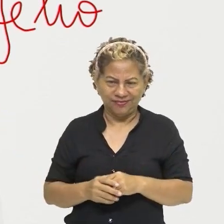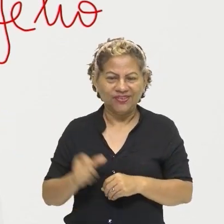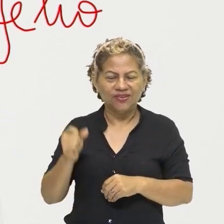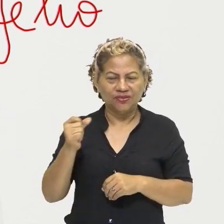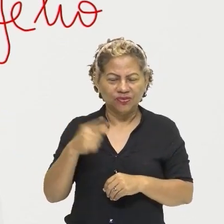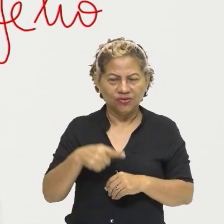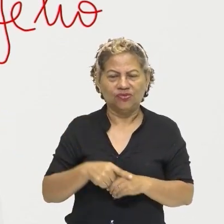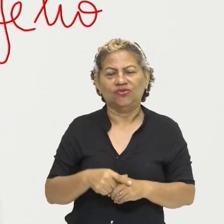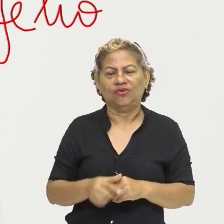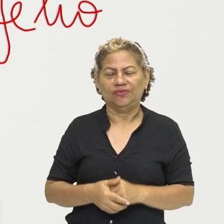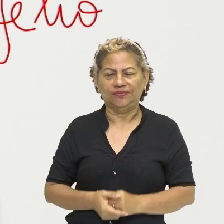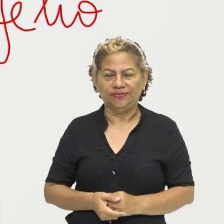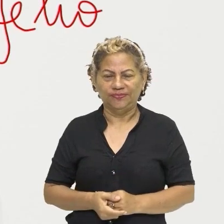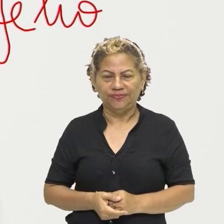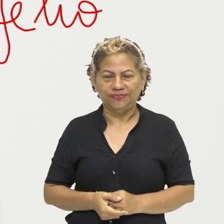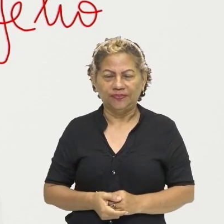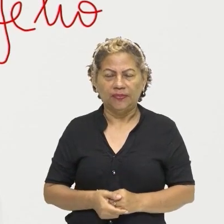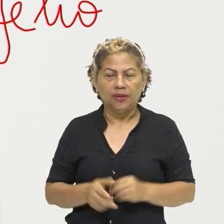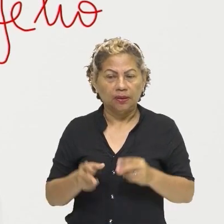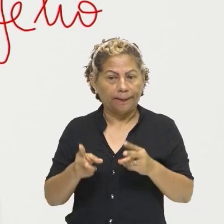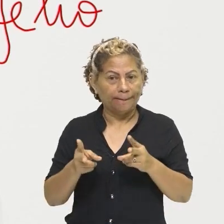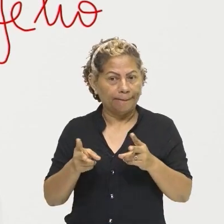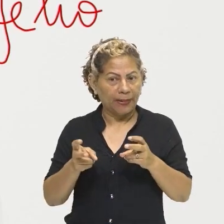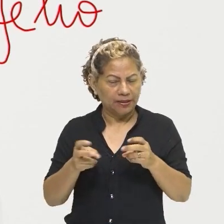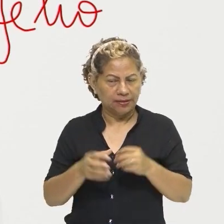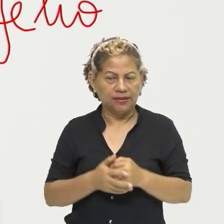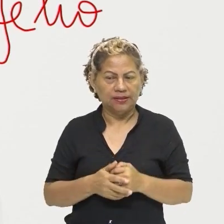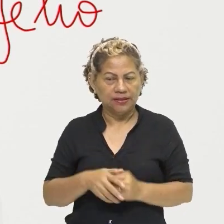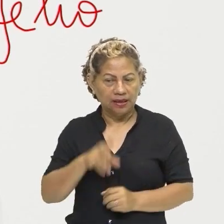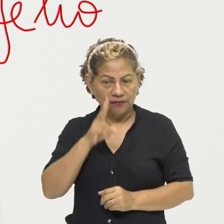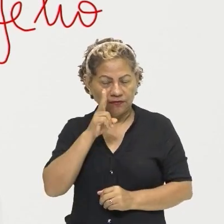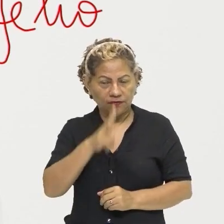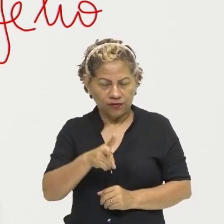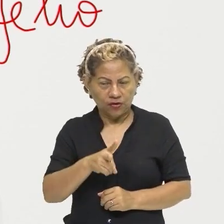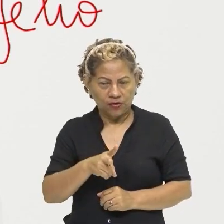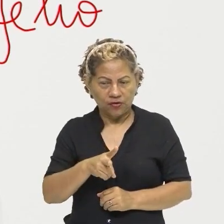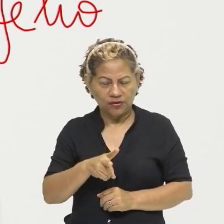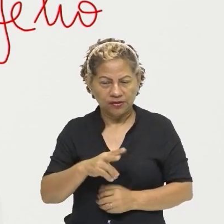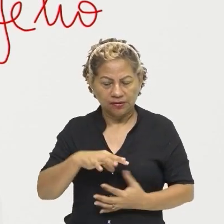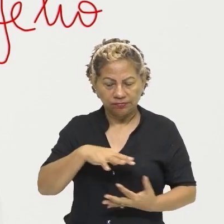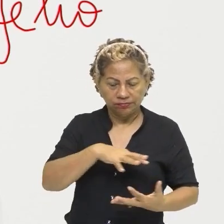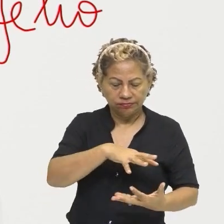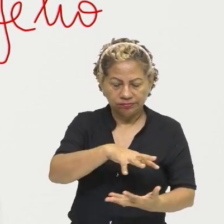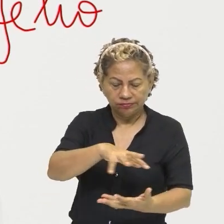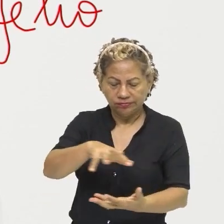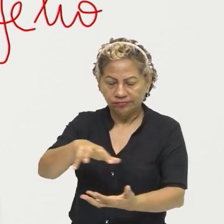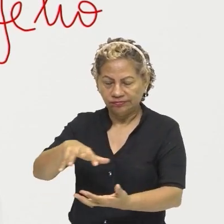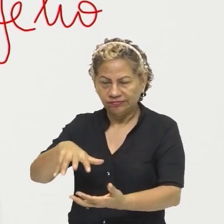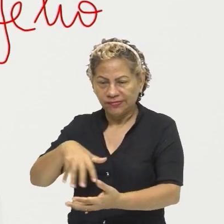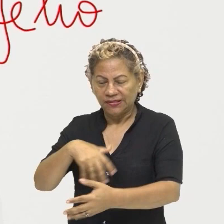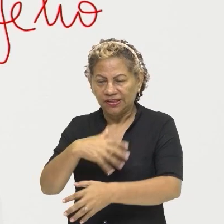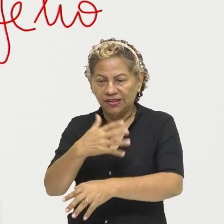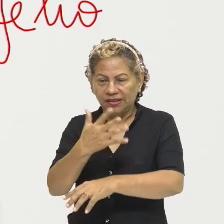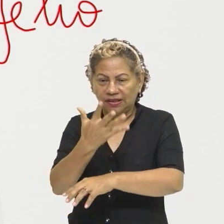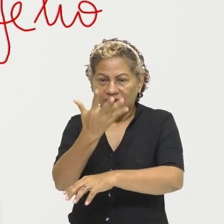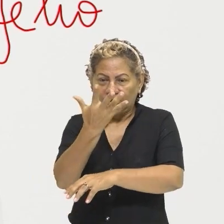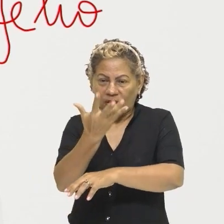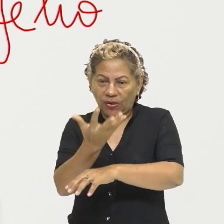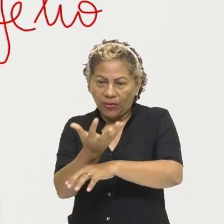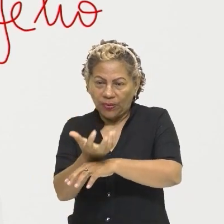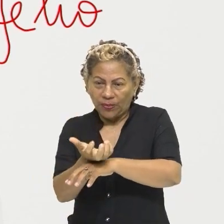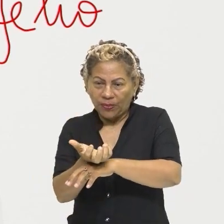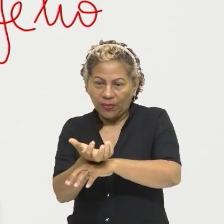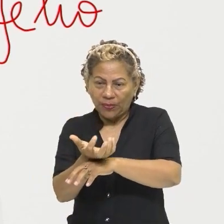mais distante, a força gravitacional que atua no planeta nesse momento, ela é